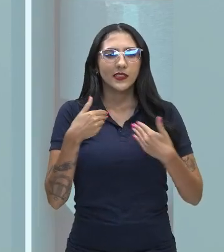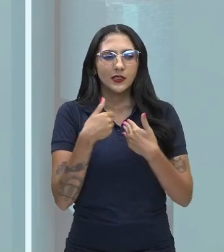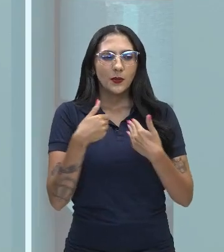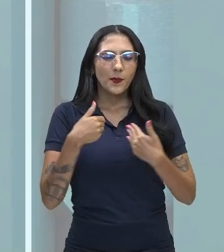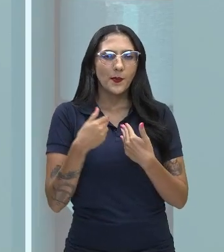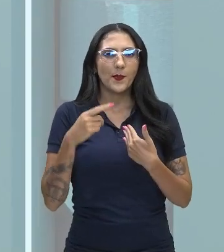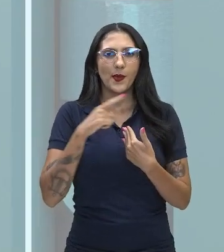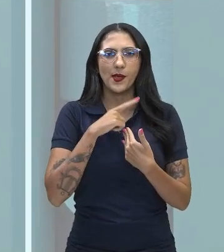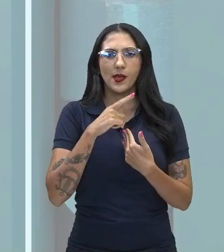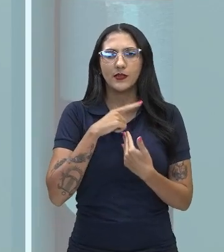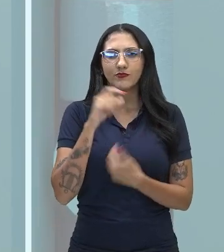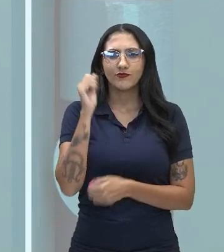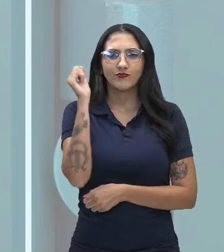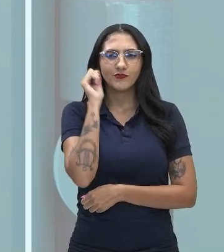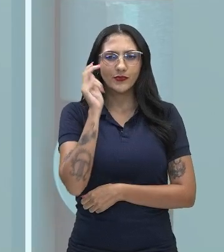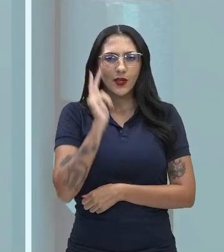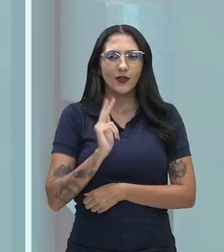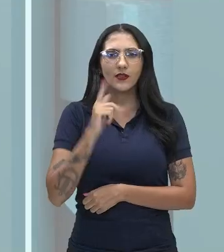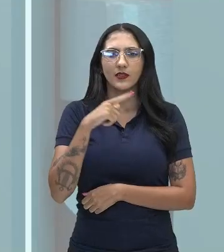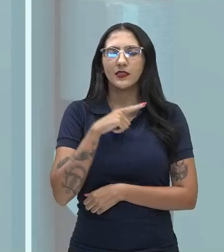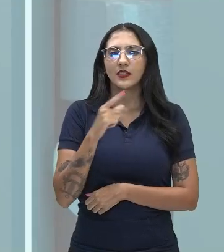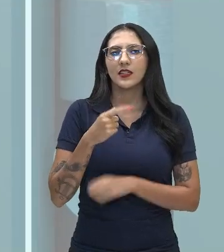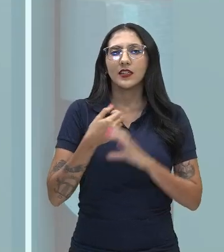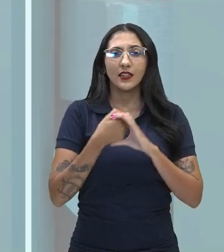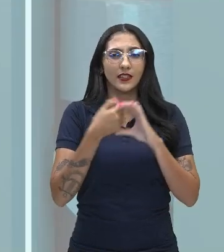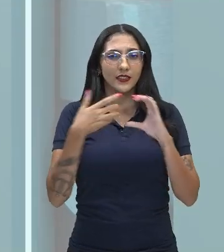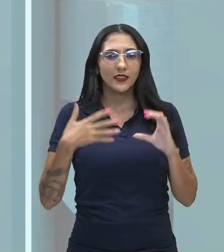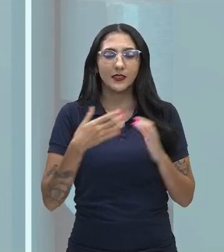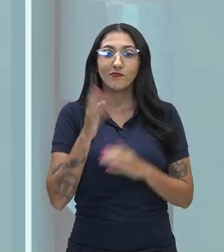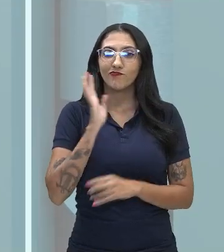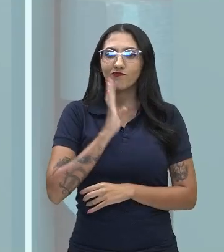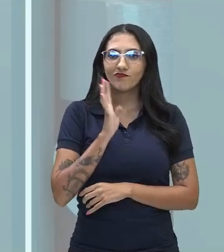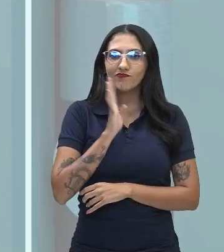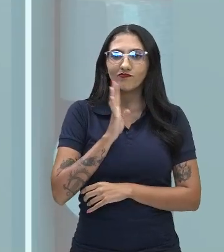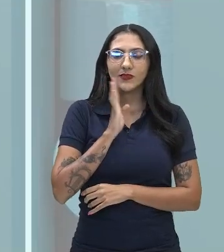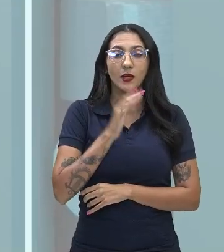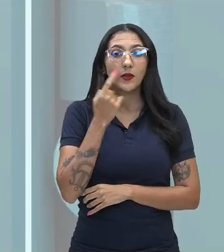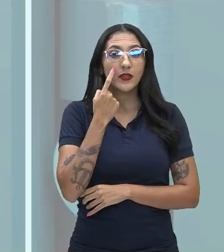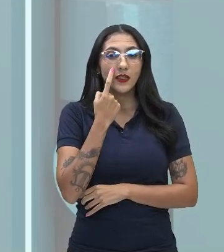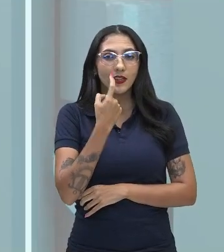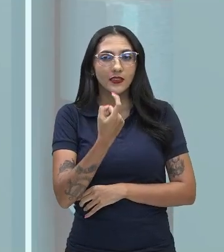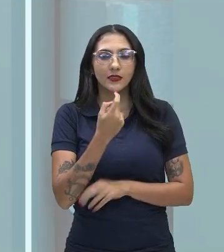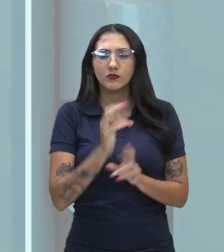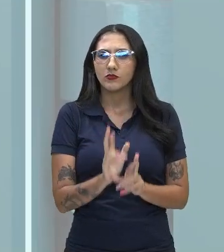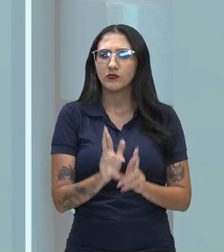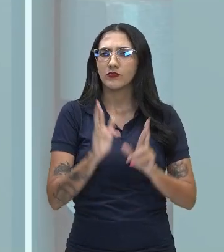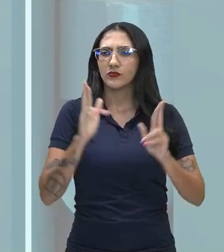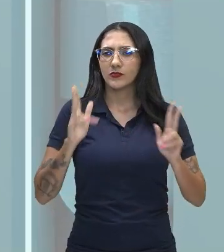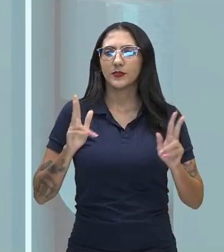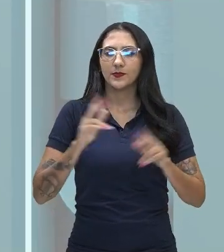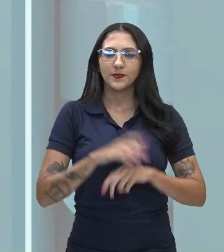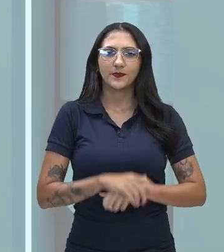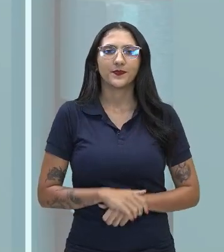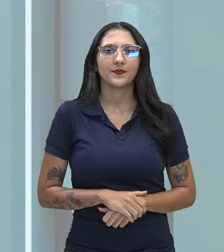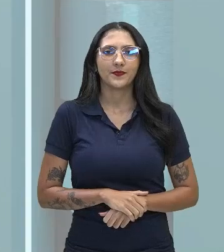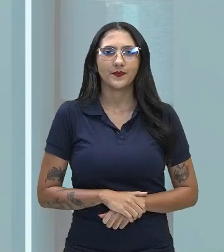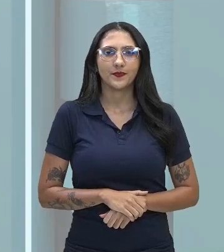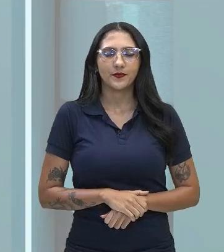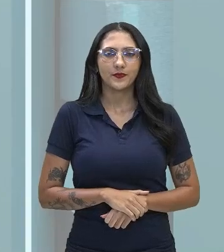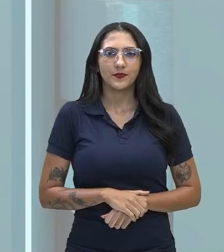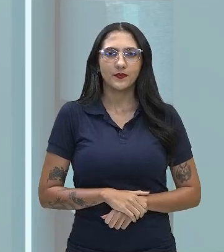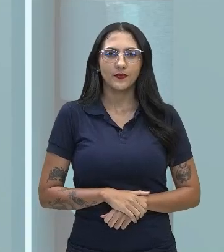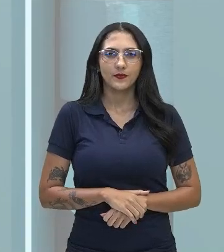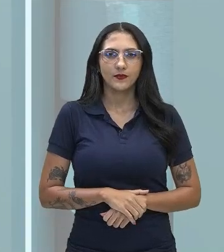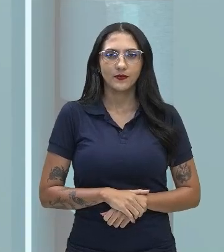superpoderes, porque eles têm algumas características bem incríveis, diferentes dos seres humanos, certo? E para